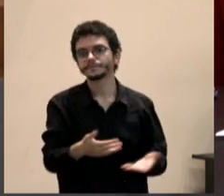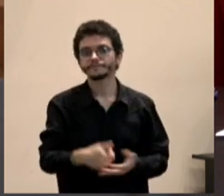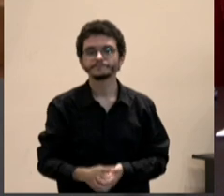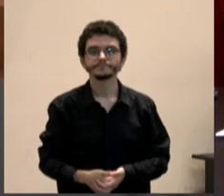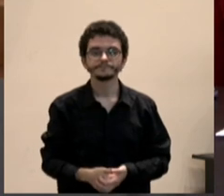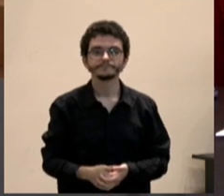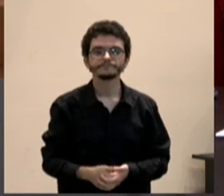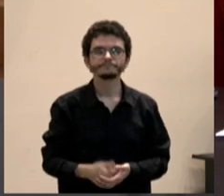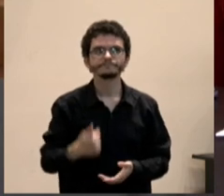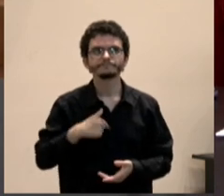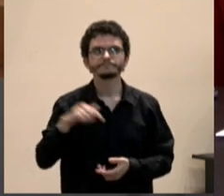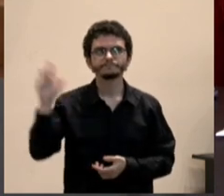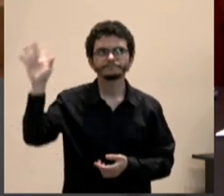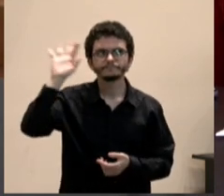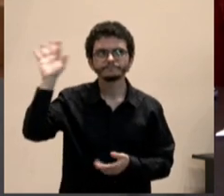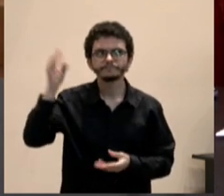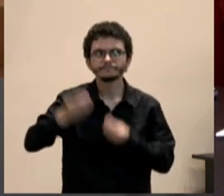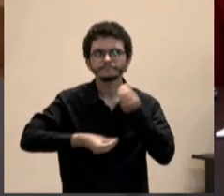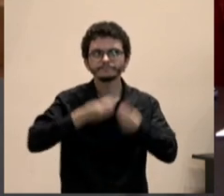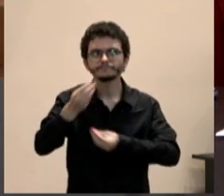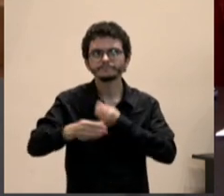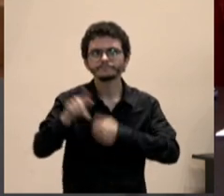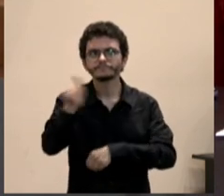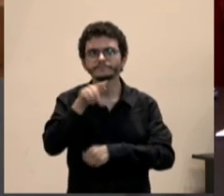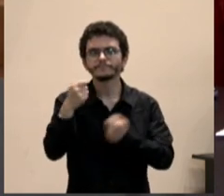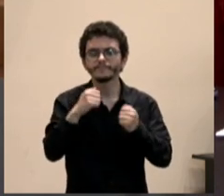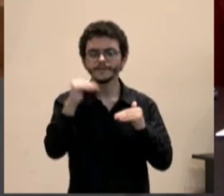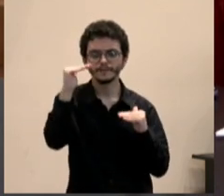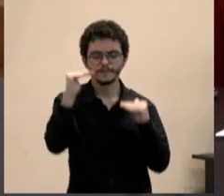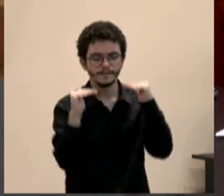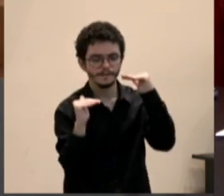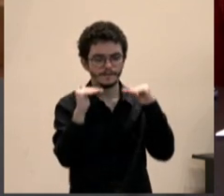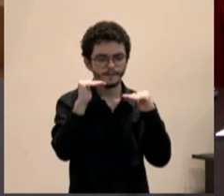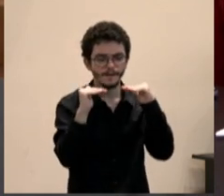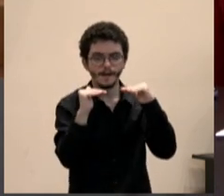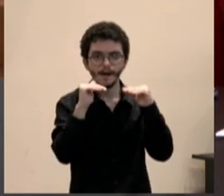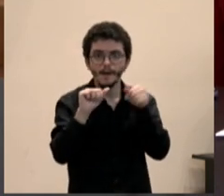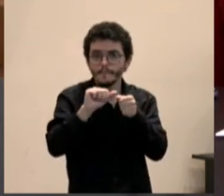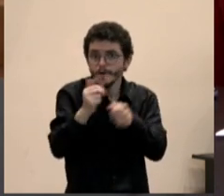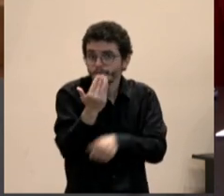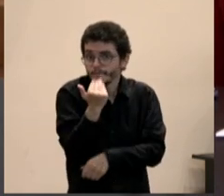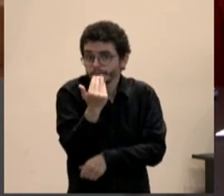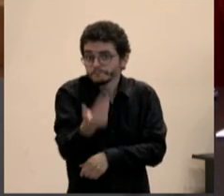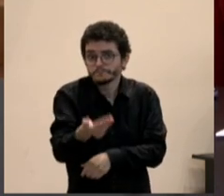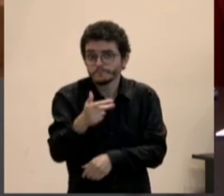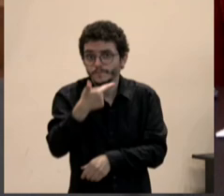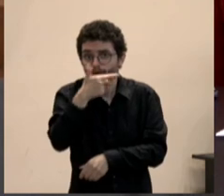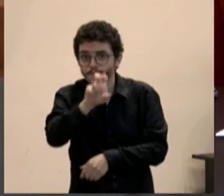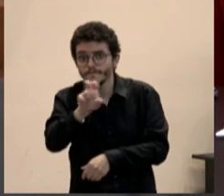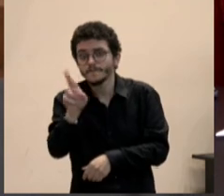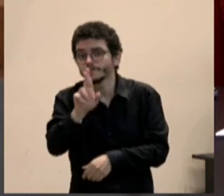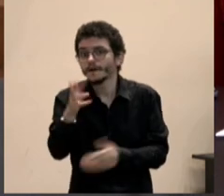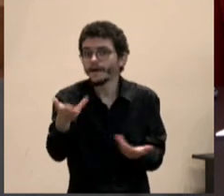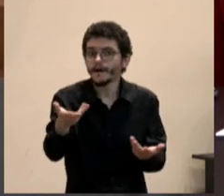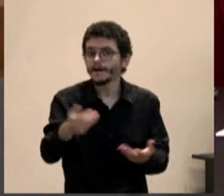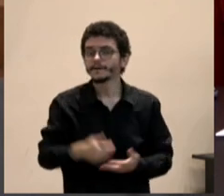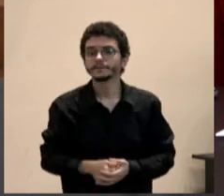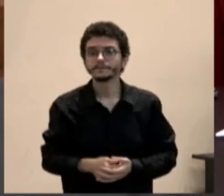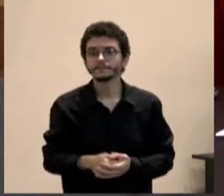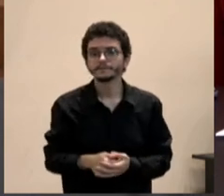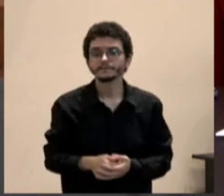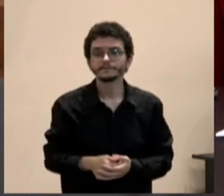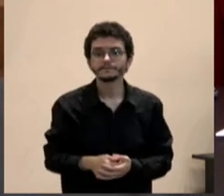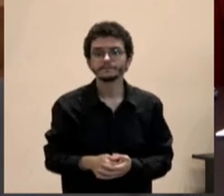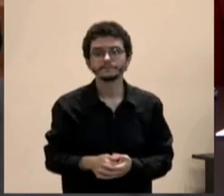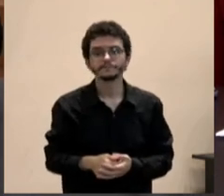E eu fico imaginando como o professor tem que equilibrar a balança para fazer uma refeição de R$25 hoje, né? E ele vai na imprensa e diz